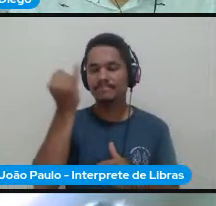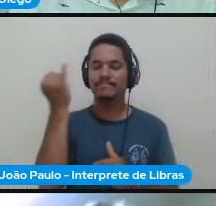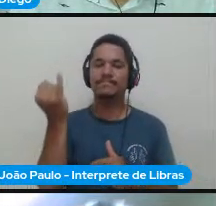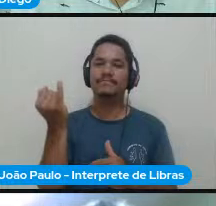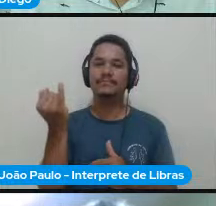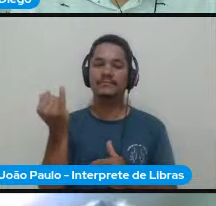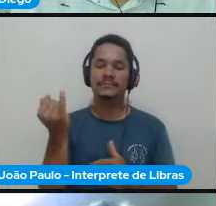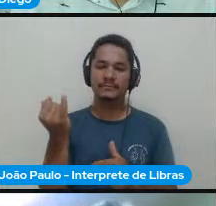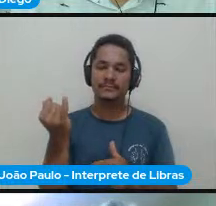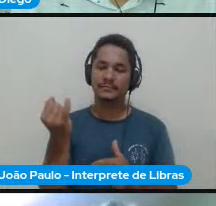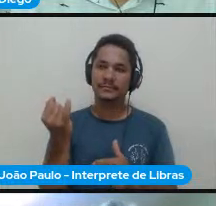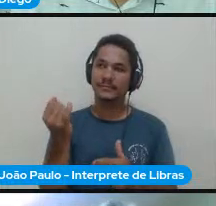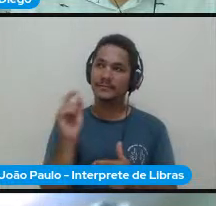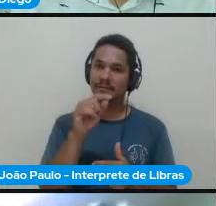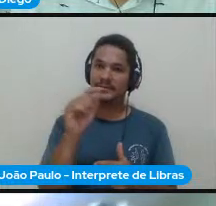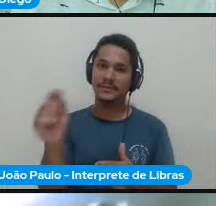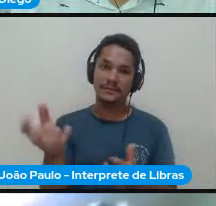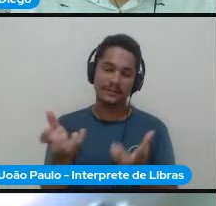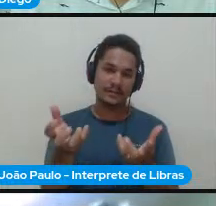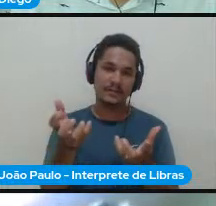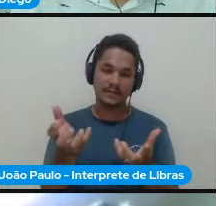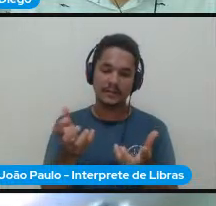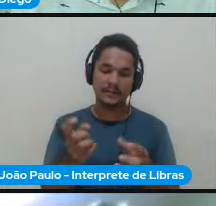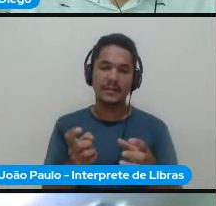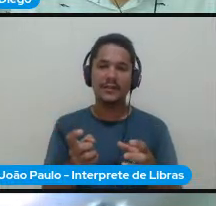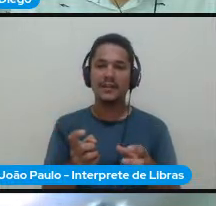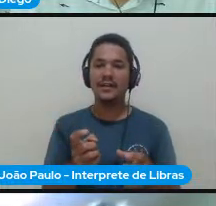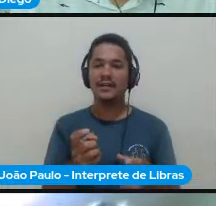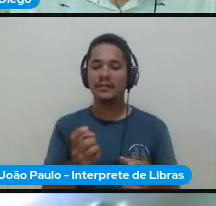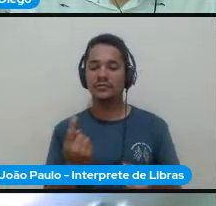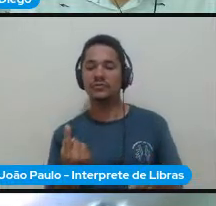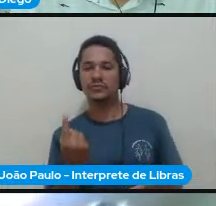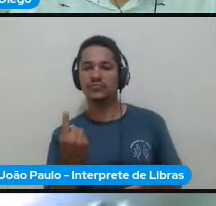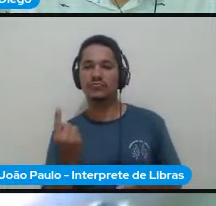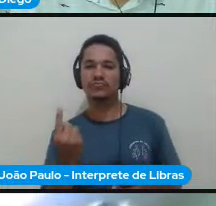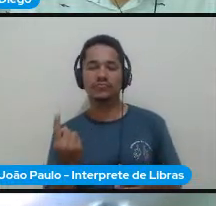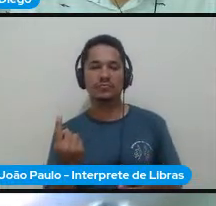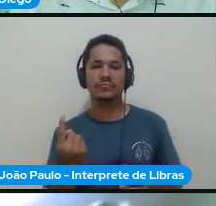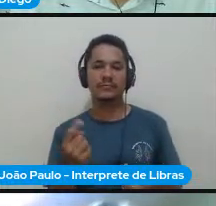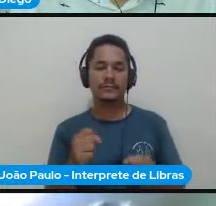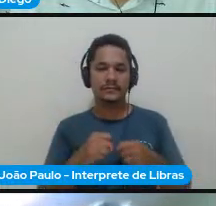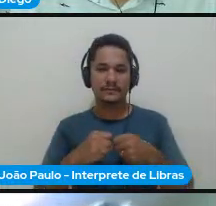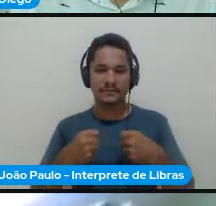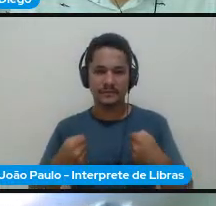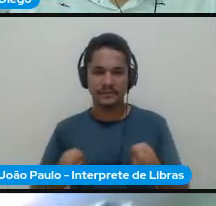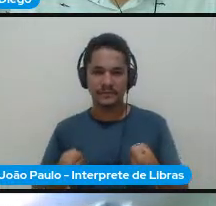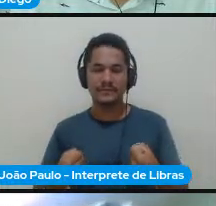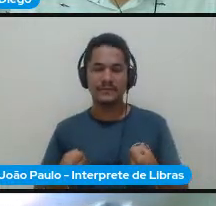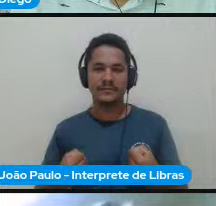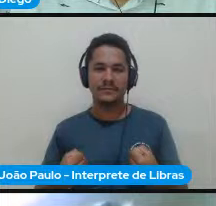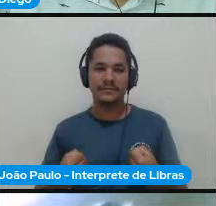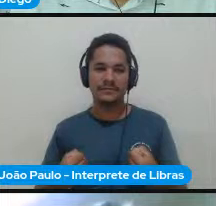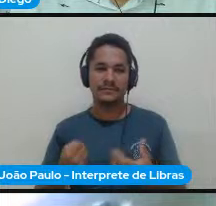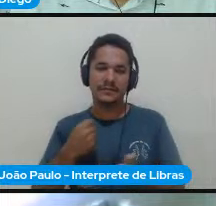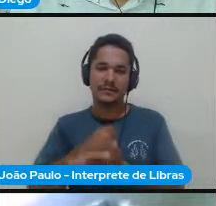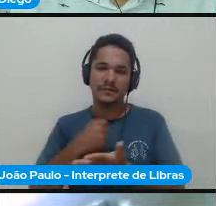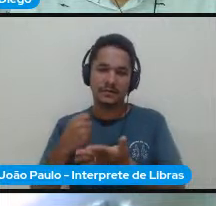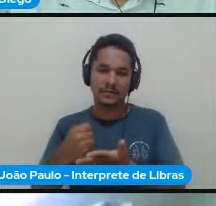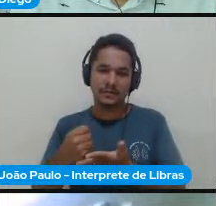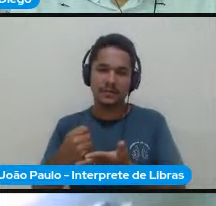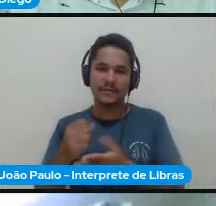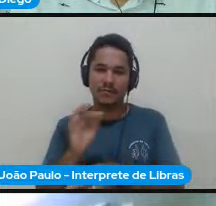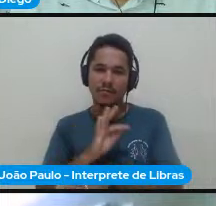as pessoas que querem ser independentes do sistema da contratação formal,